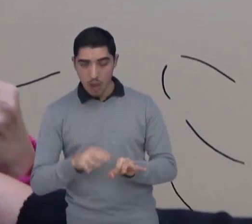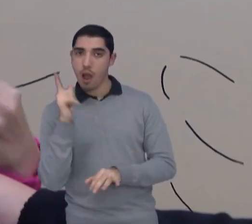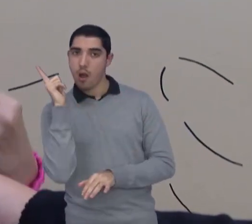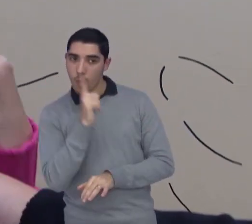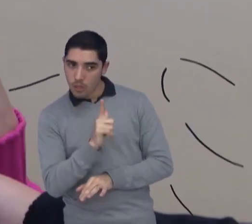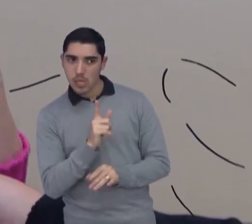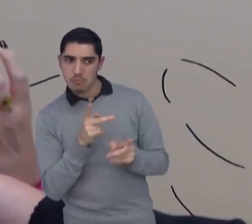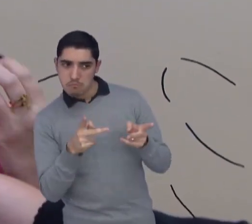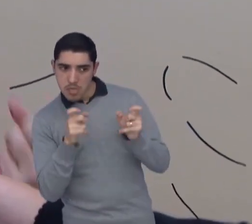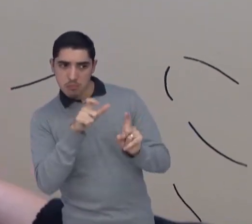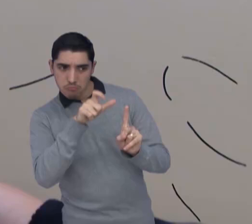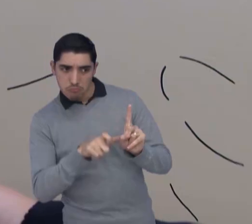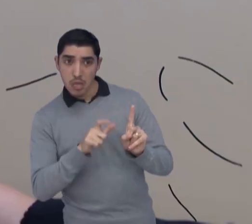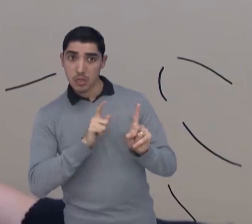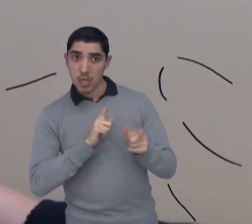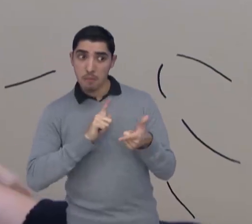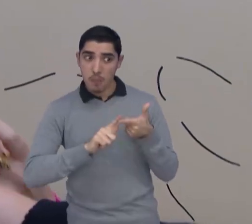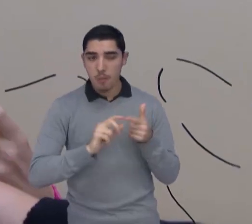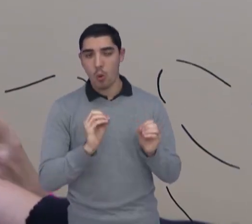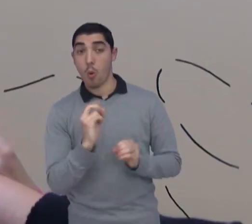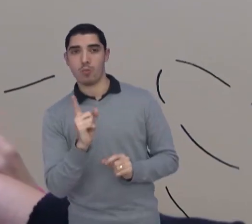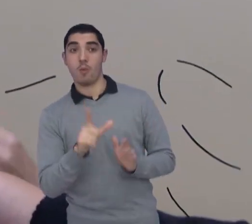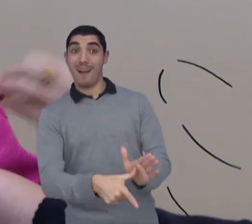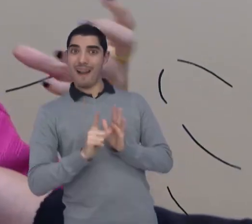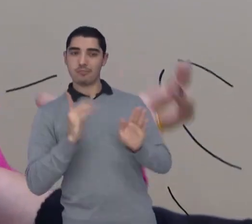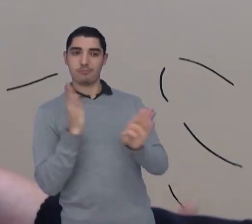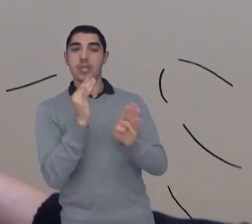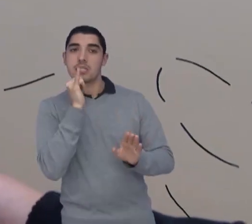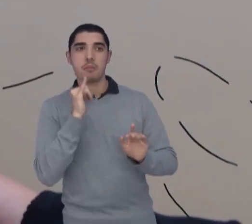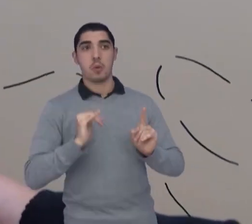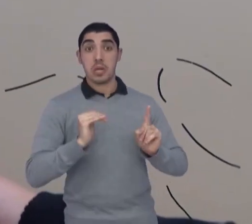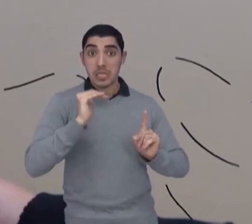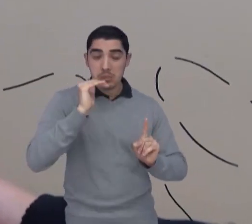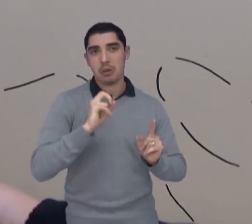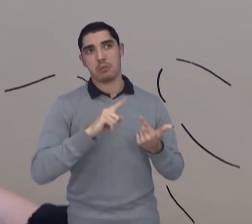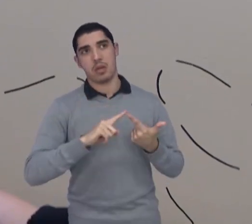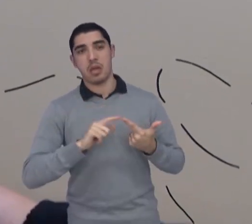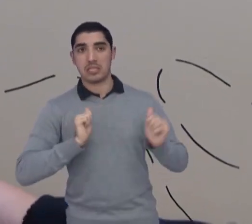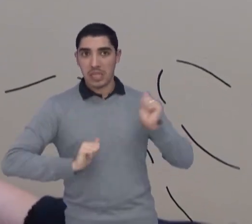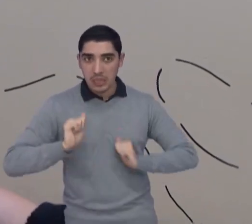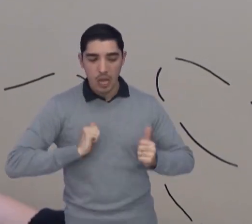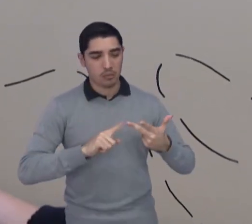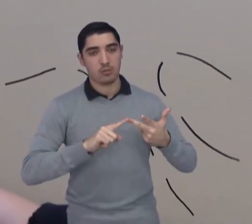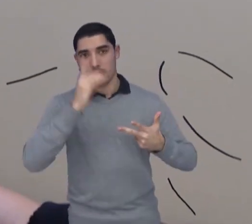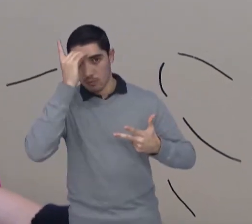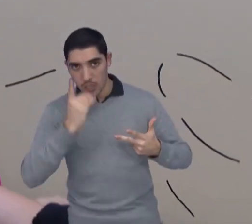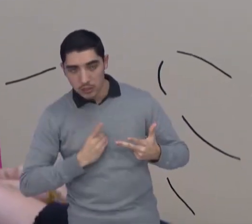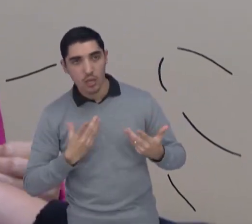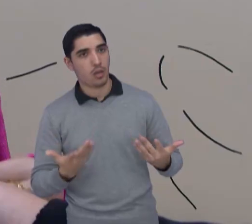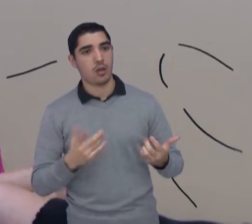qualquer problema antes de ele aparecer. Por exemplo, crescimento, ansiedade, depressão, alterações